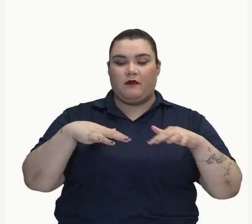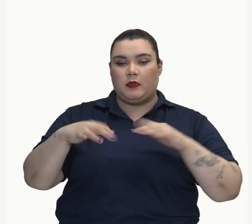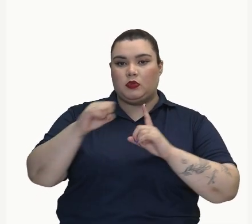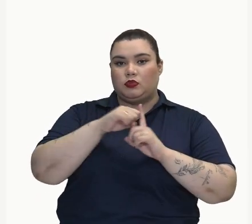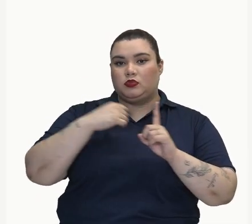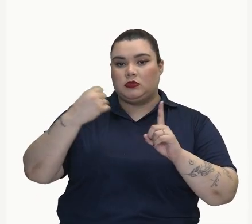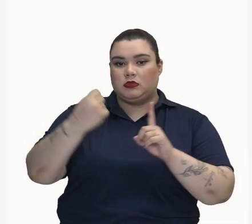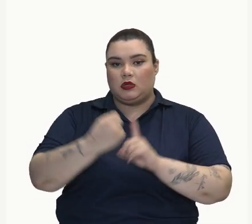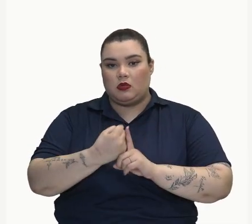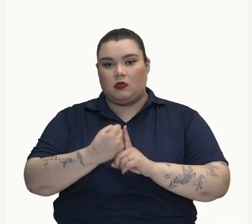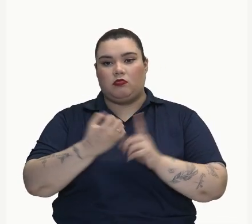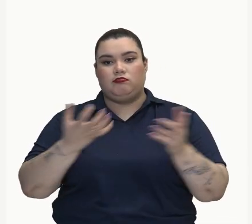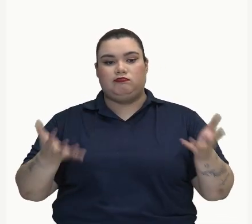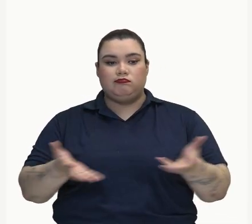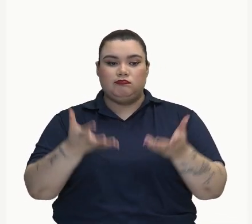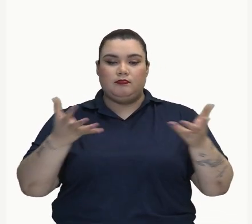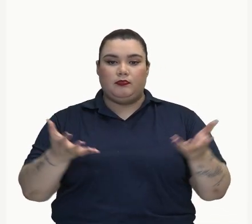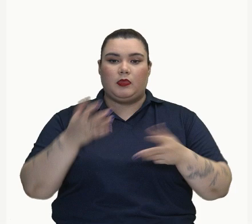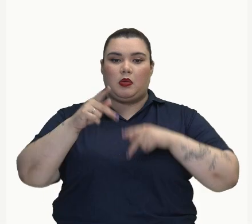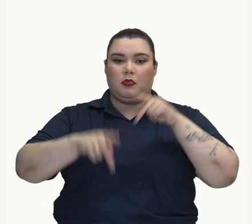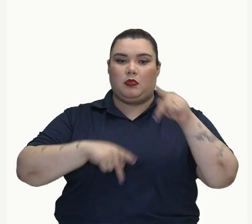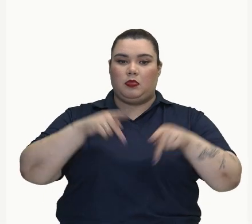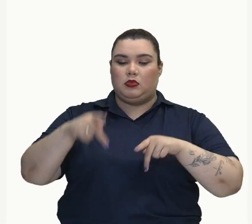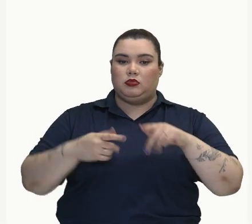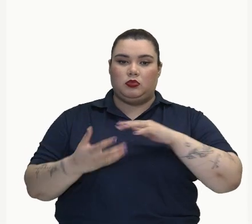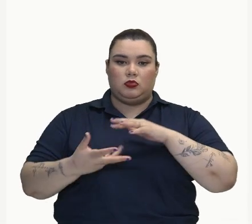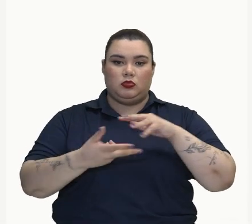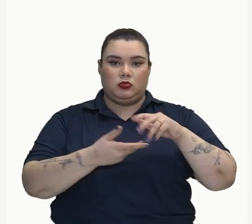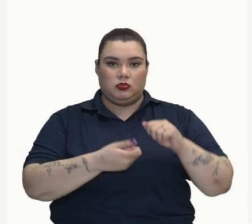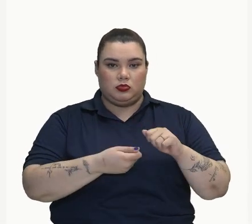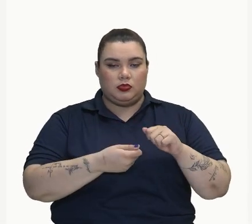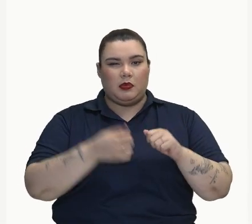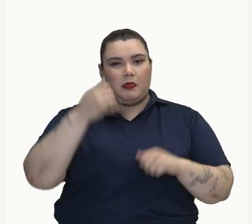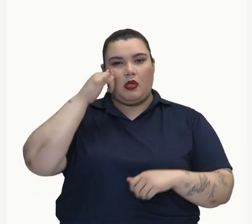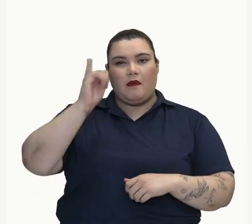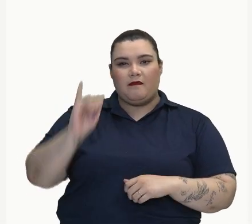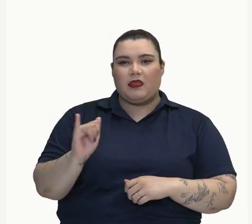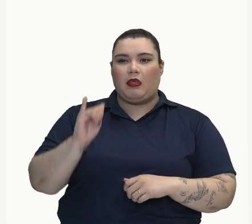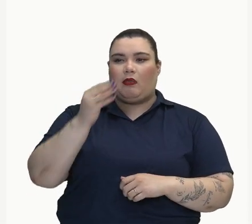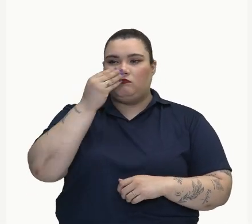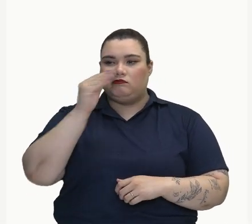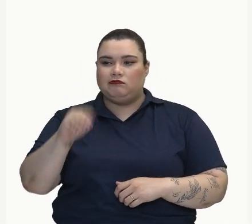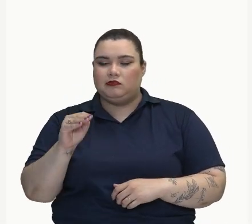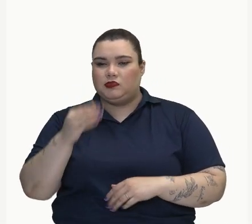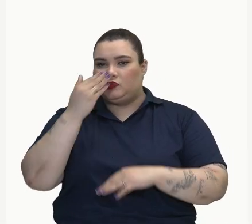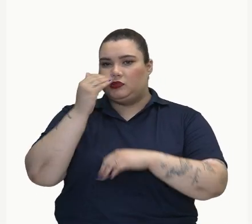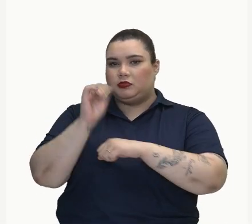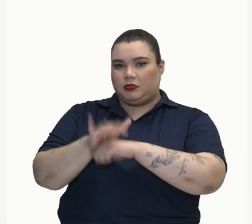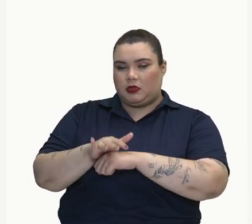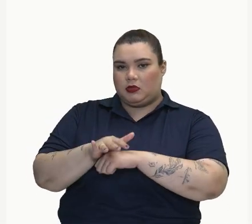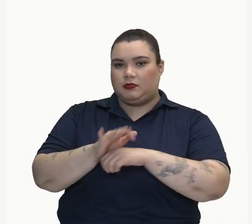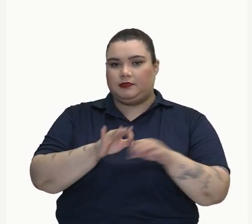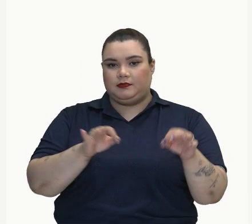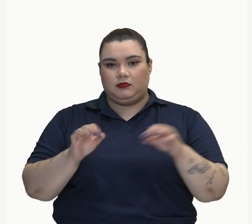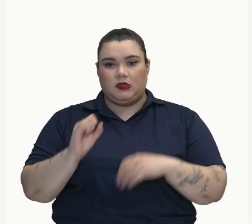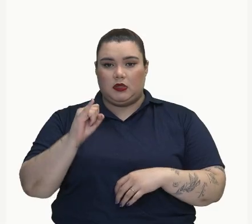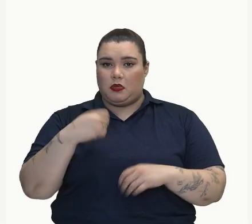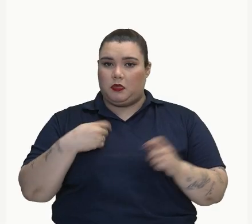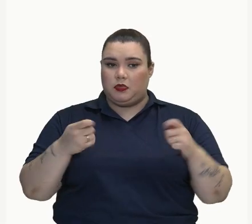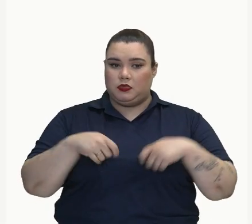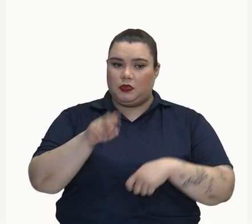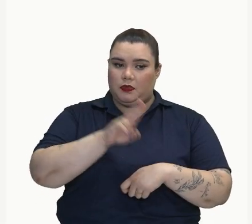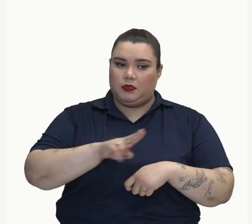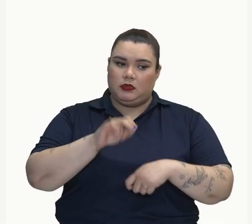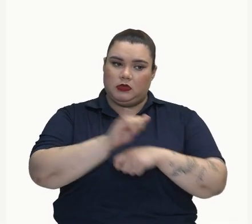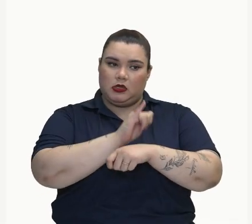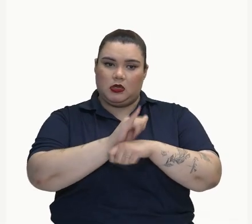mobilização, fazendo com que houvesse aí uma arma contra a exclusão. Então, se eu posso utilizar essa ferramenta da internet para mobilizar